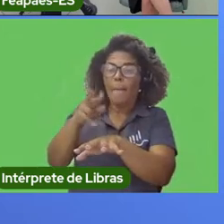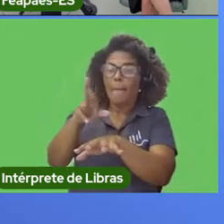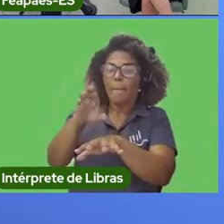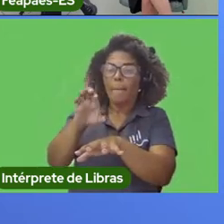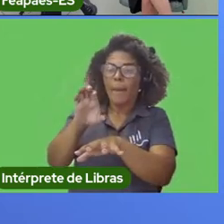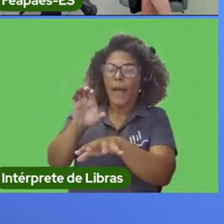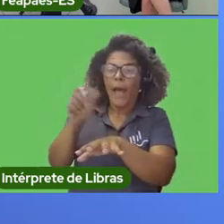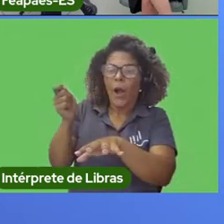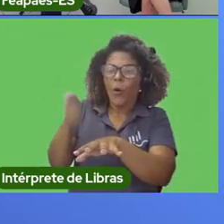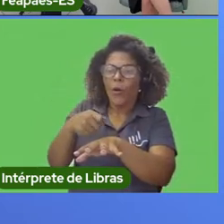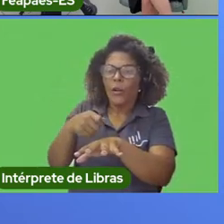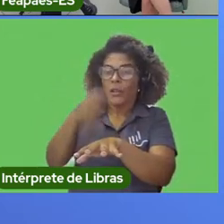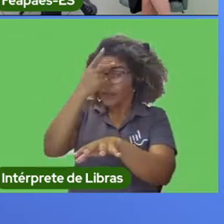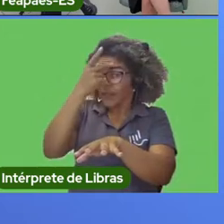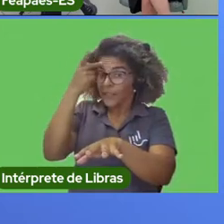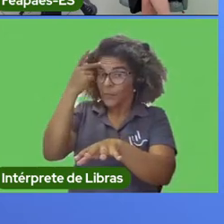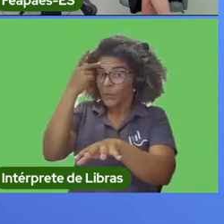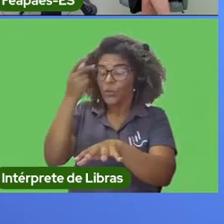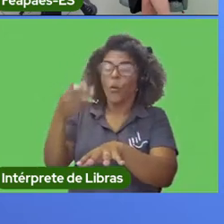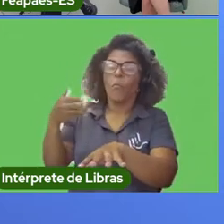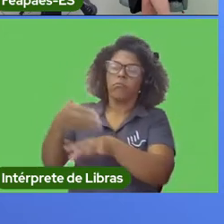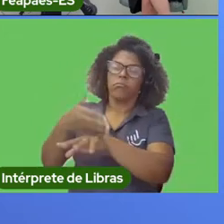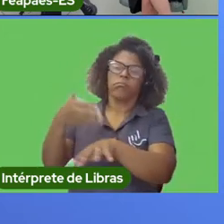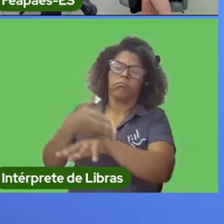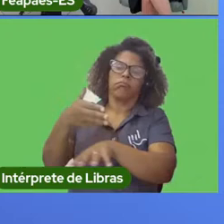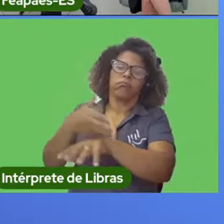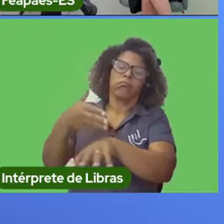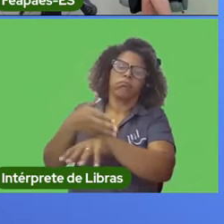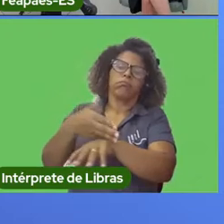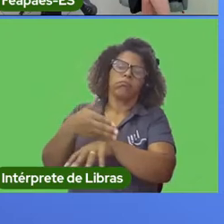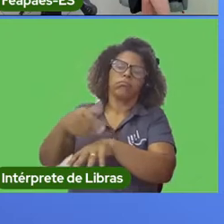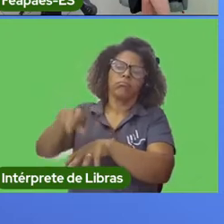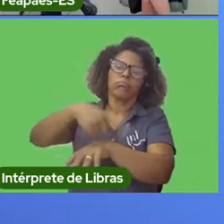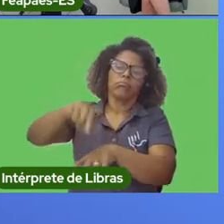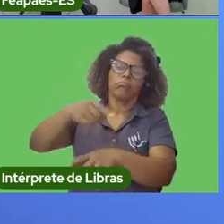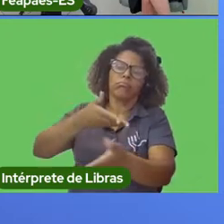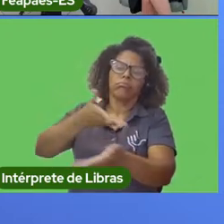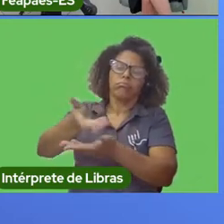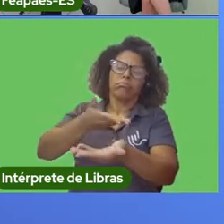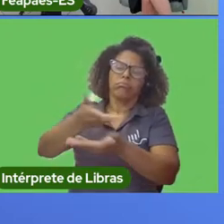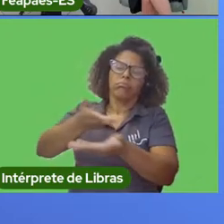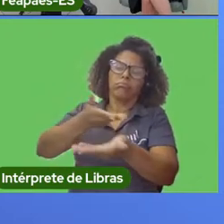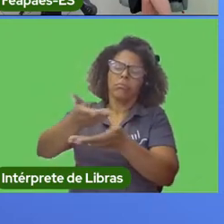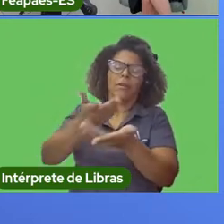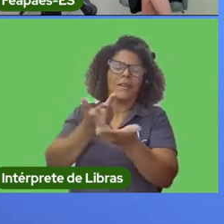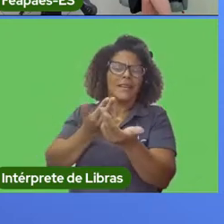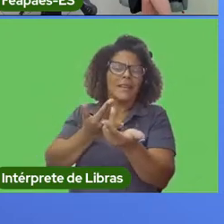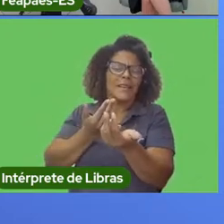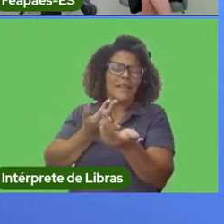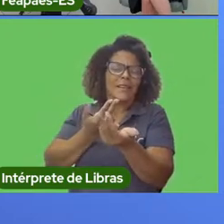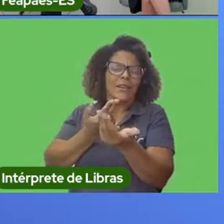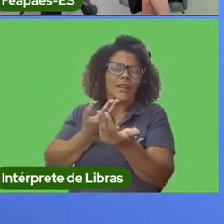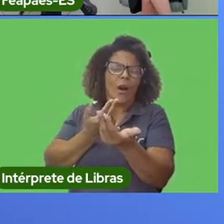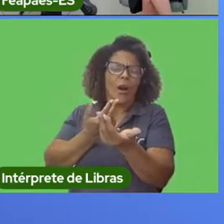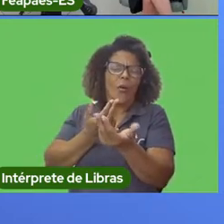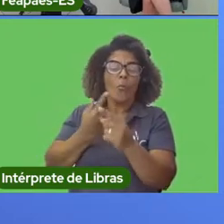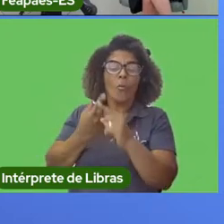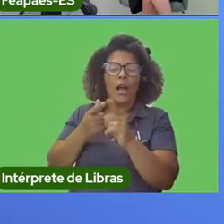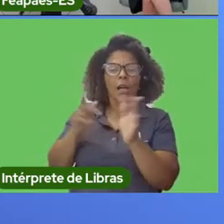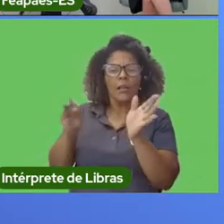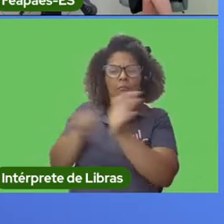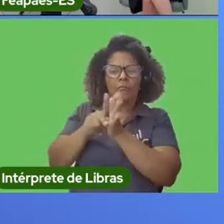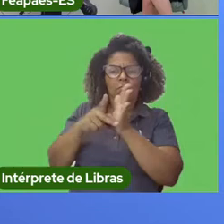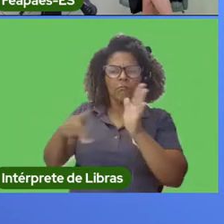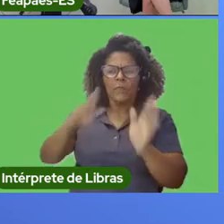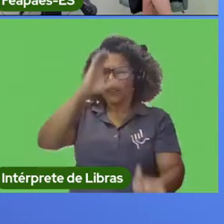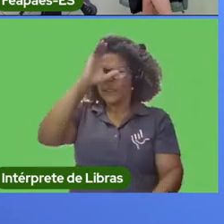Para as pessoas participarem em igualdade de condições com as demais, no sentido do exercício da cidadania, as pessoas